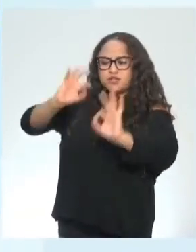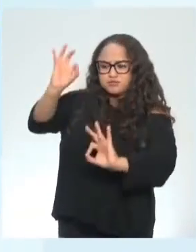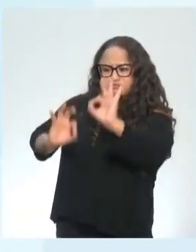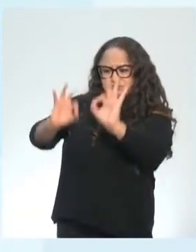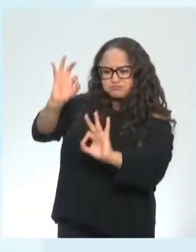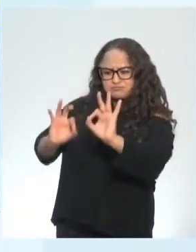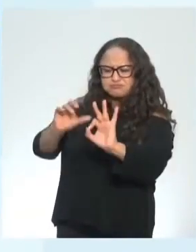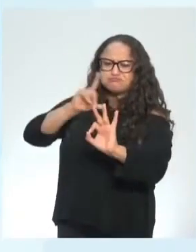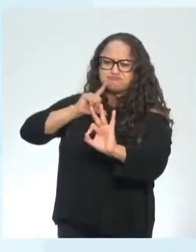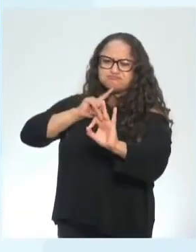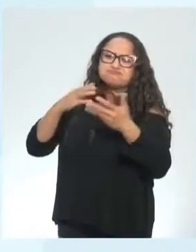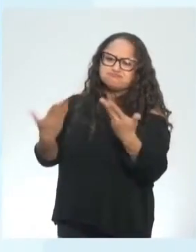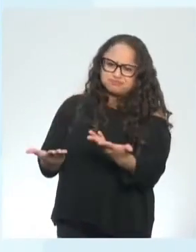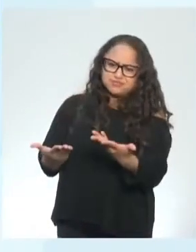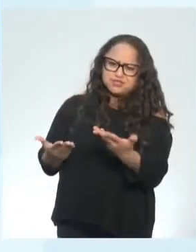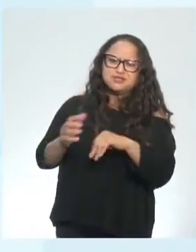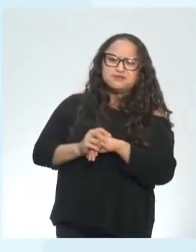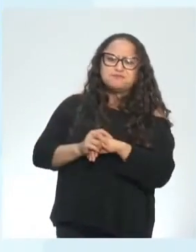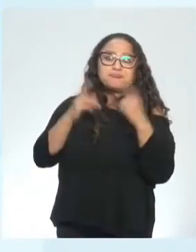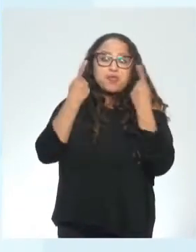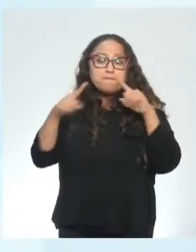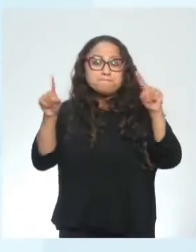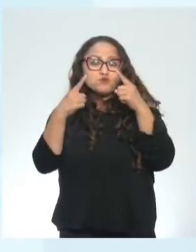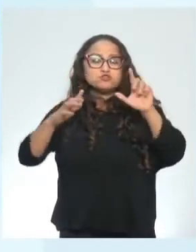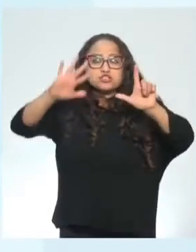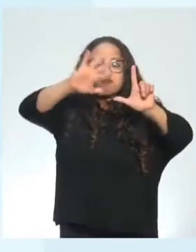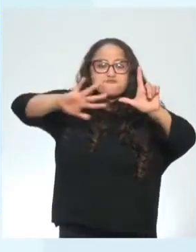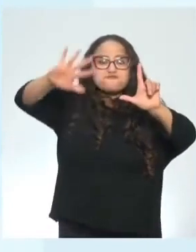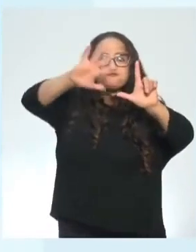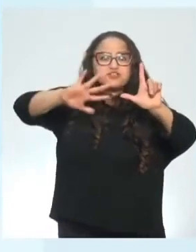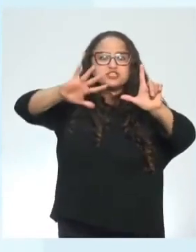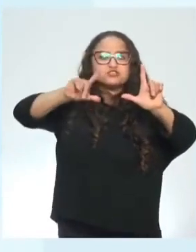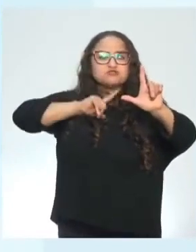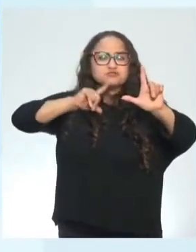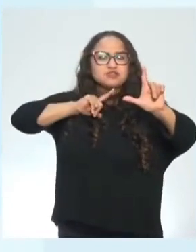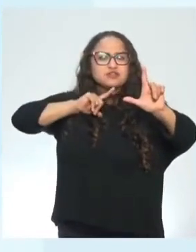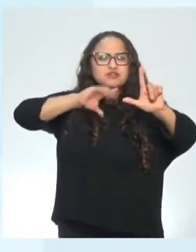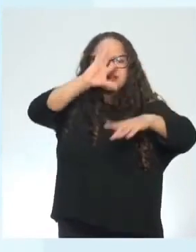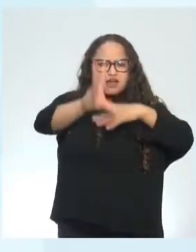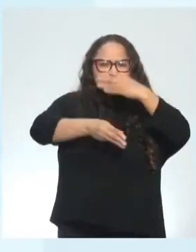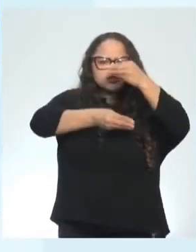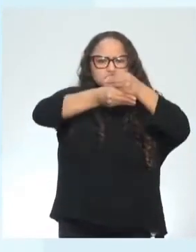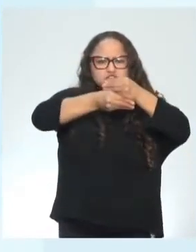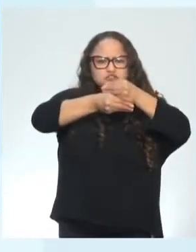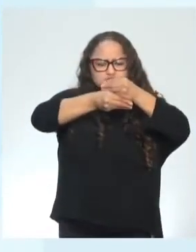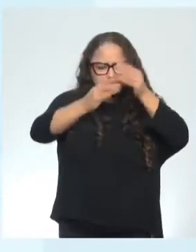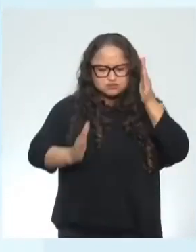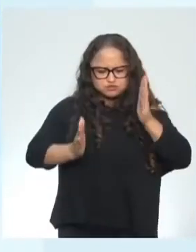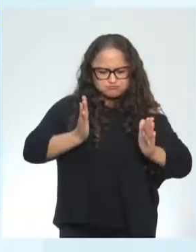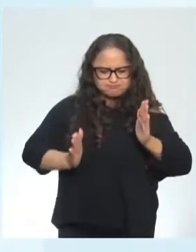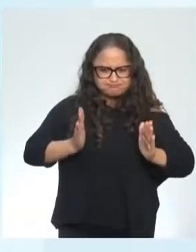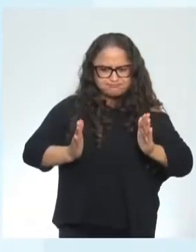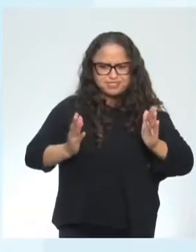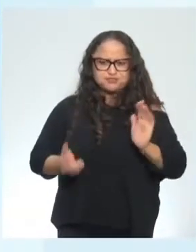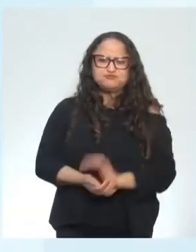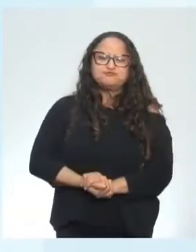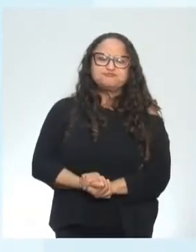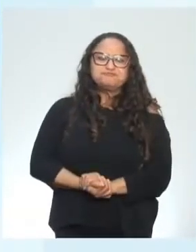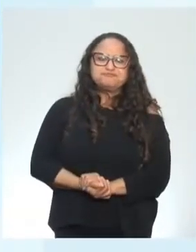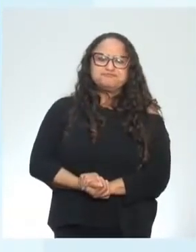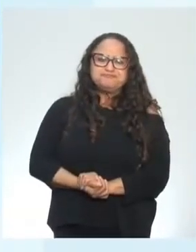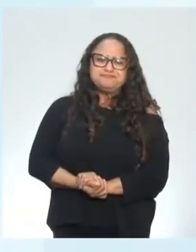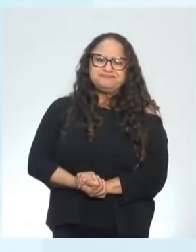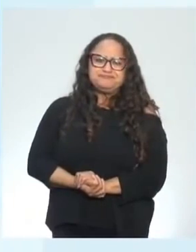colocam todas as cenas aí na melhor ordem and music and video aulas antes então os efeitos visuais vídeo ou fax